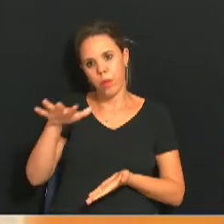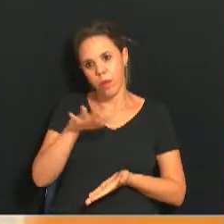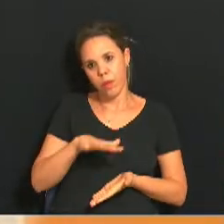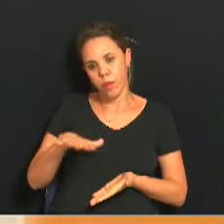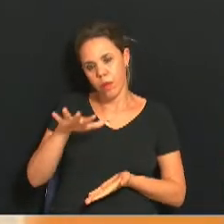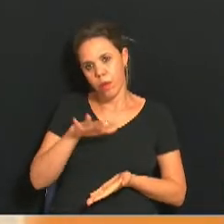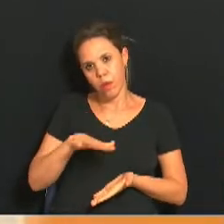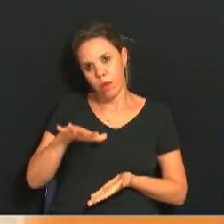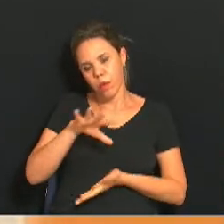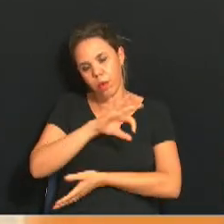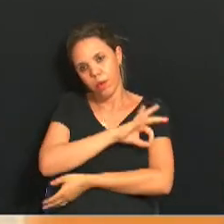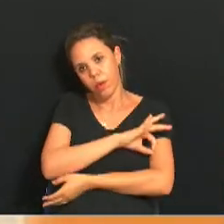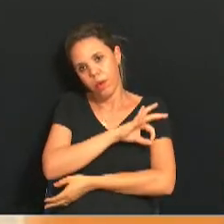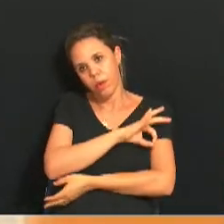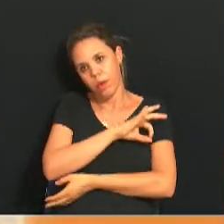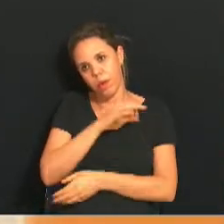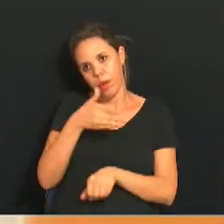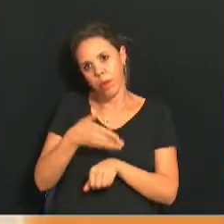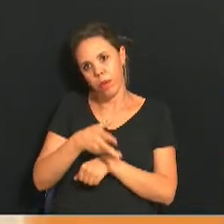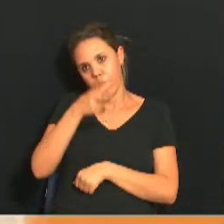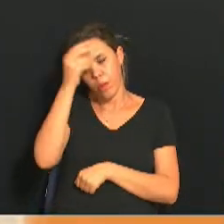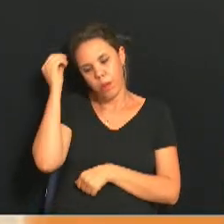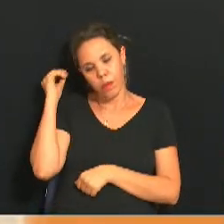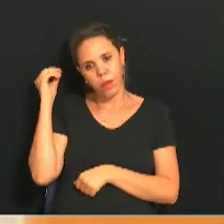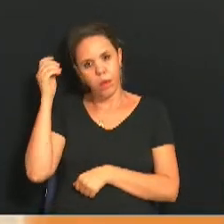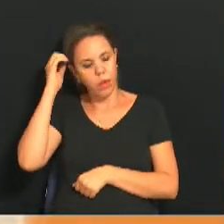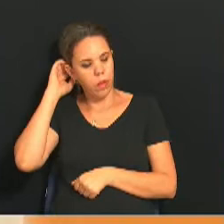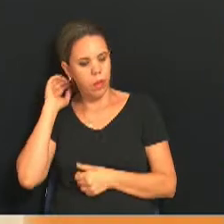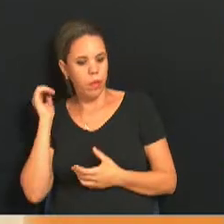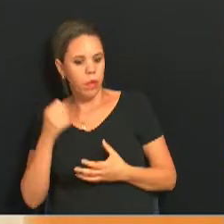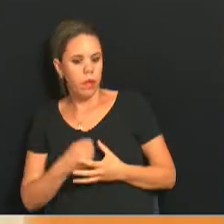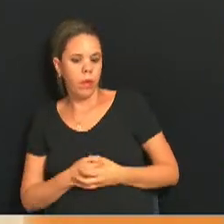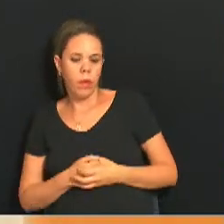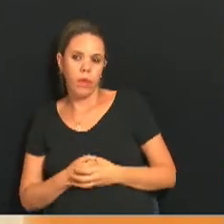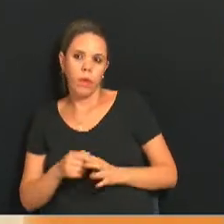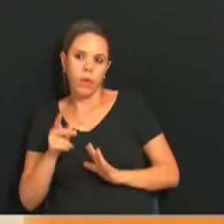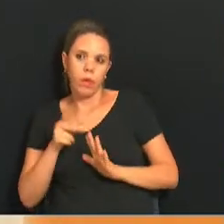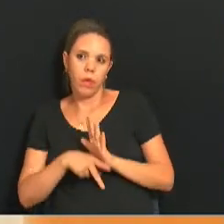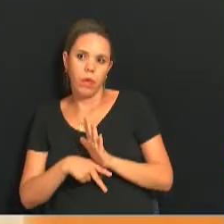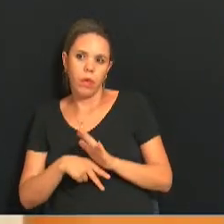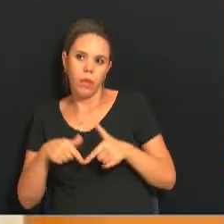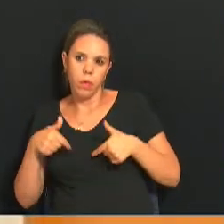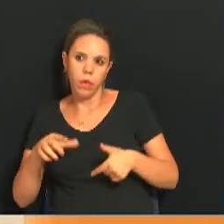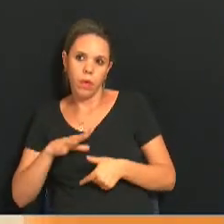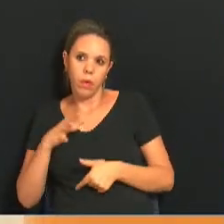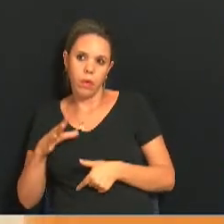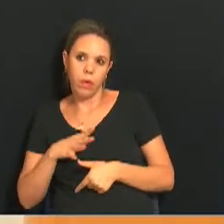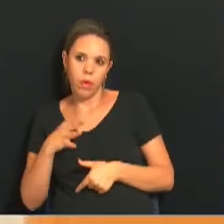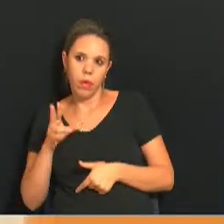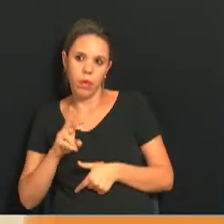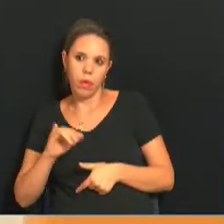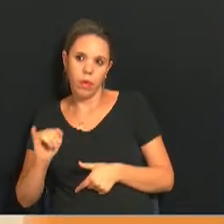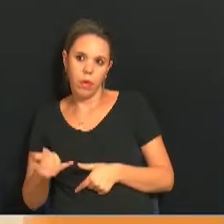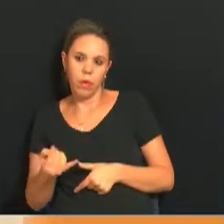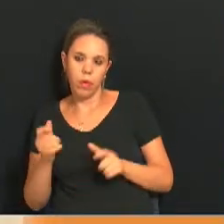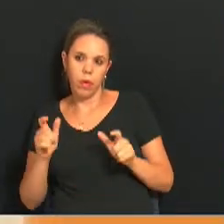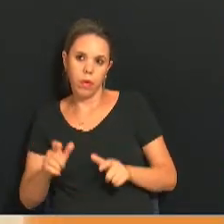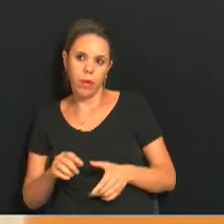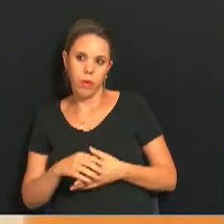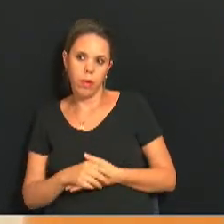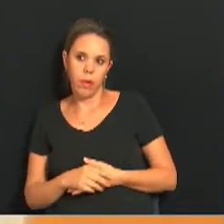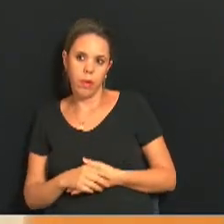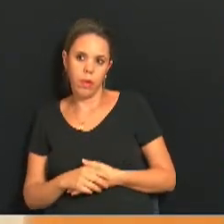prefeitura com a participação do prefeito também é um projeto audacioso mas que dá Usa aquele espaço está